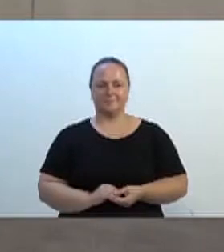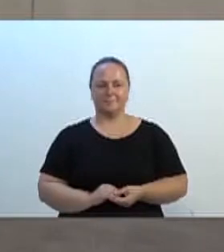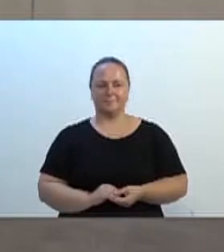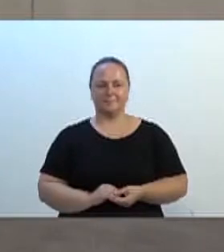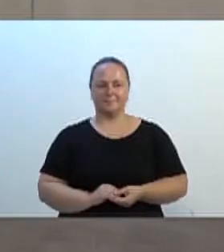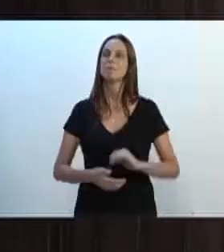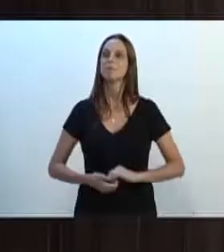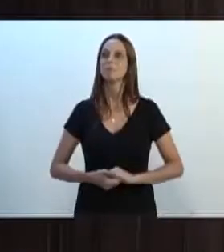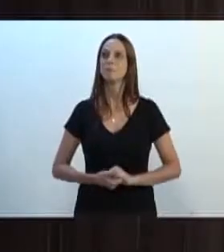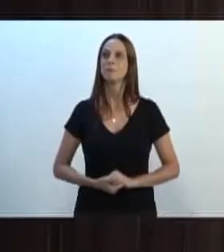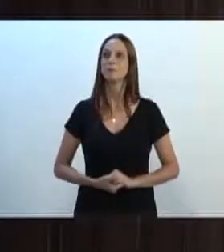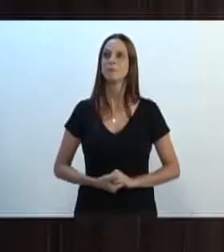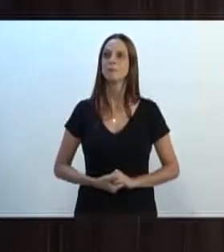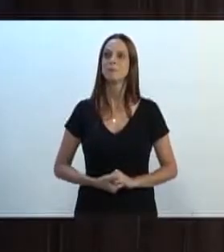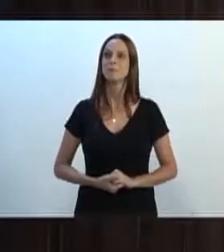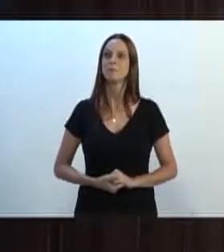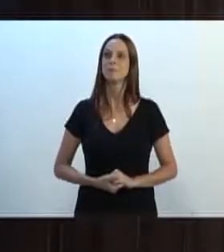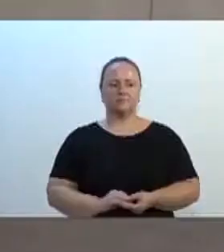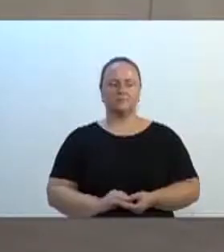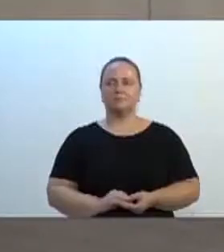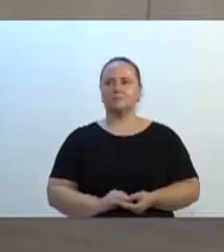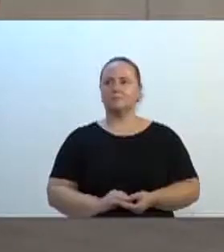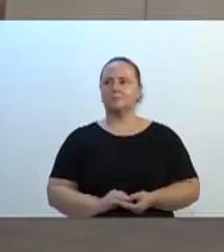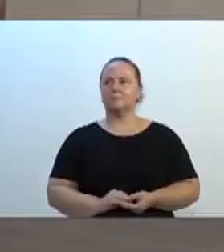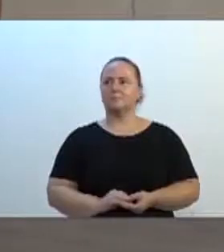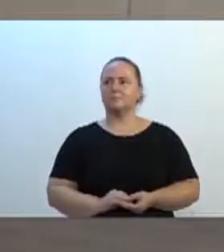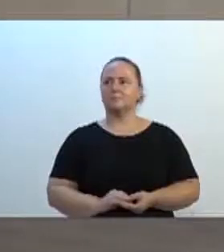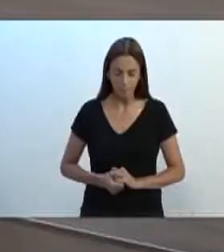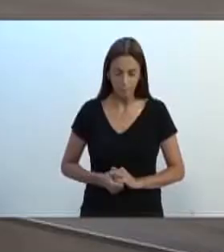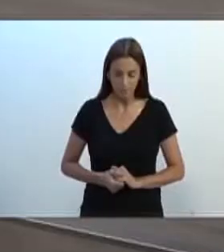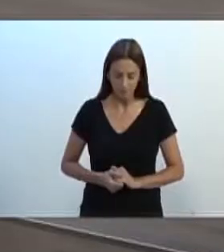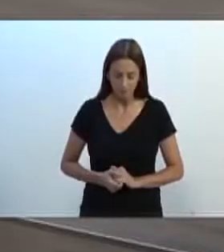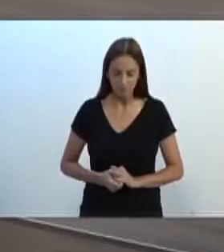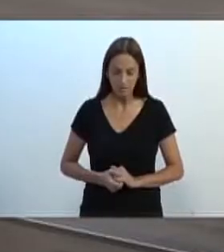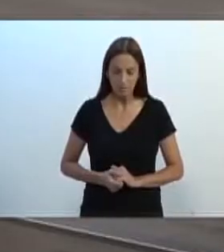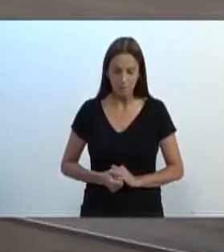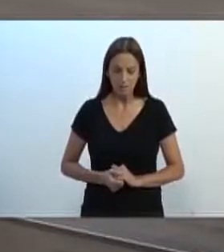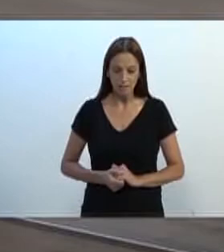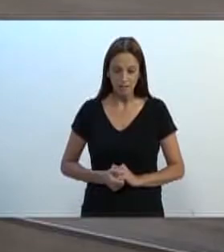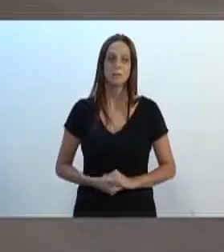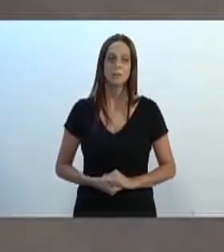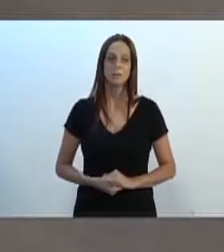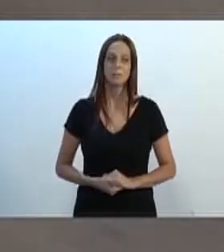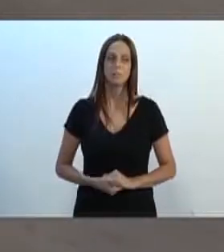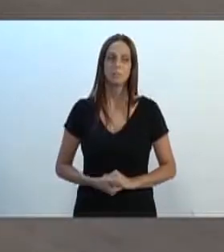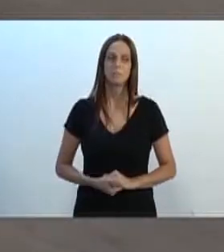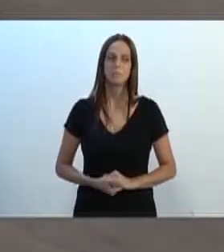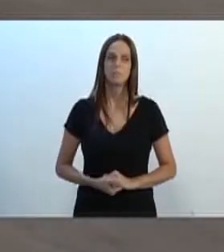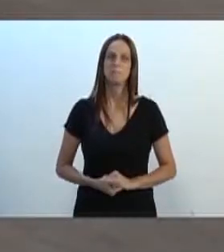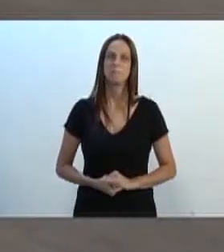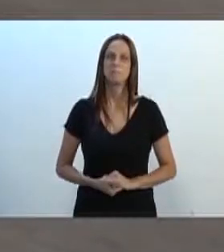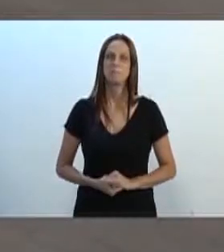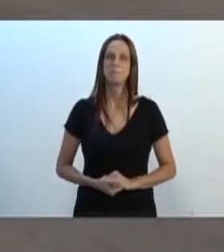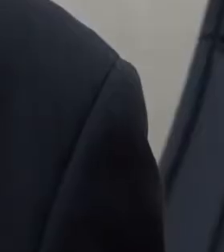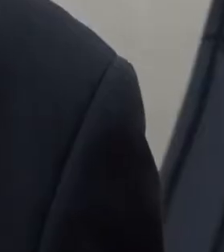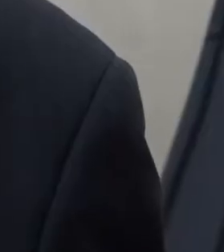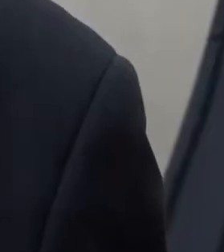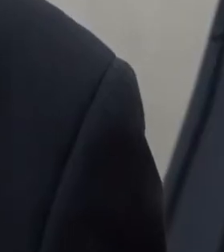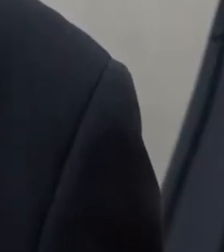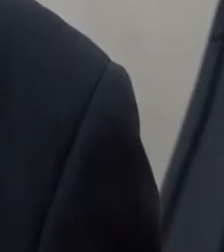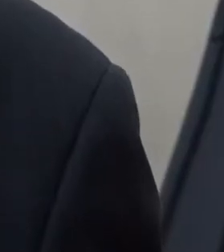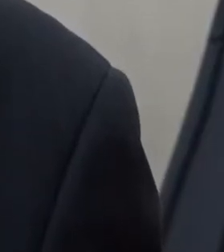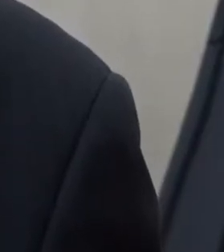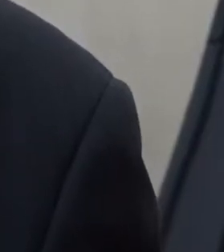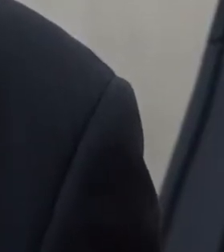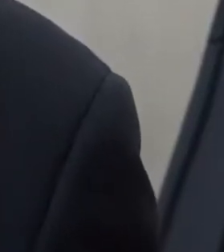foram homenageados juízes, promotores, desembargadores, advogados e servidores da justiça. O que